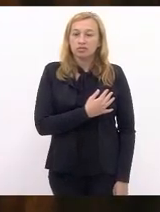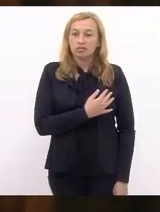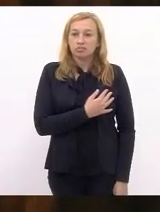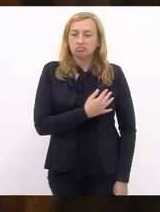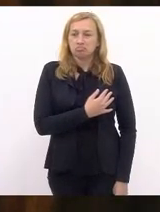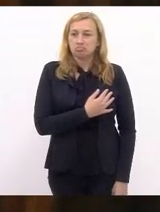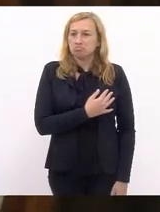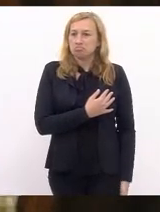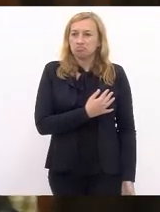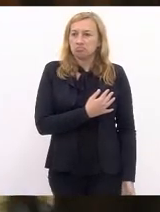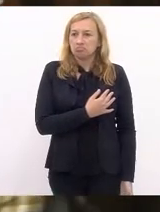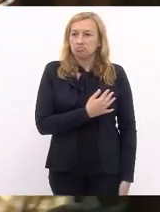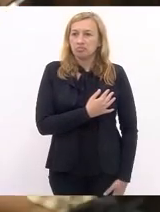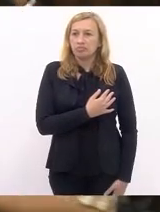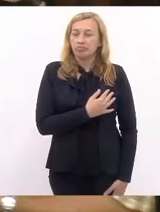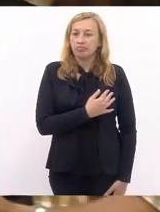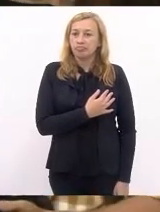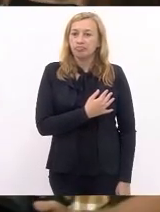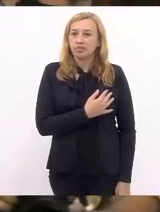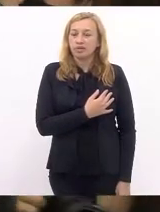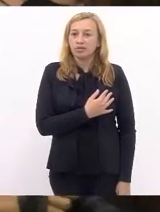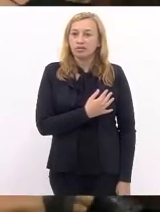E aí